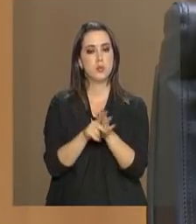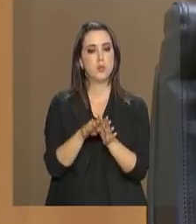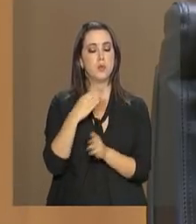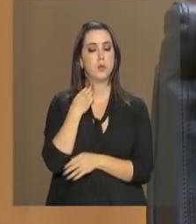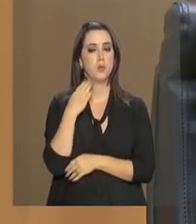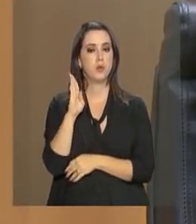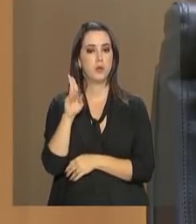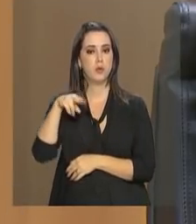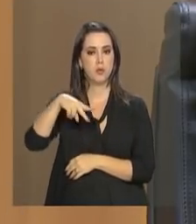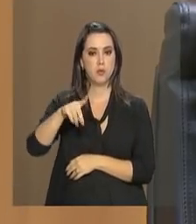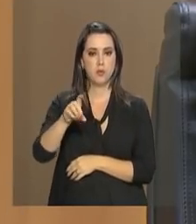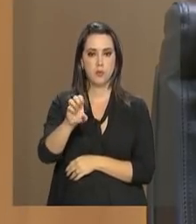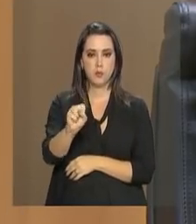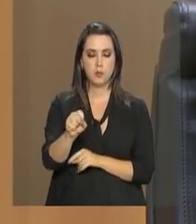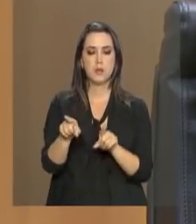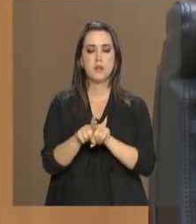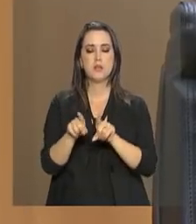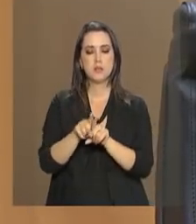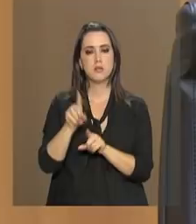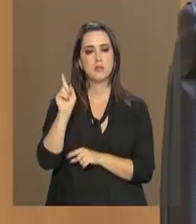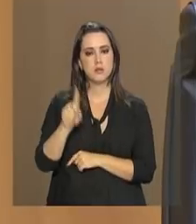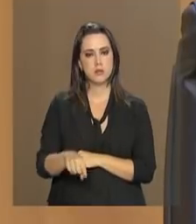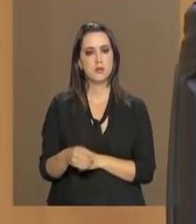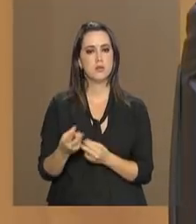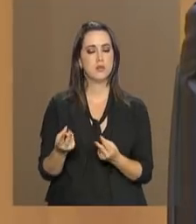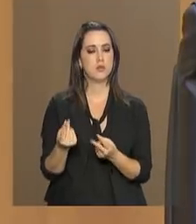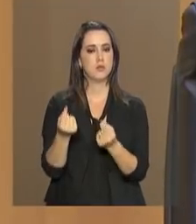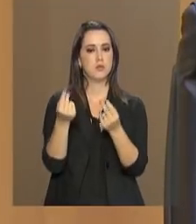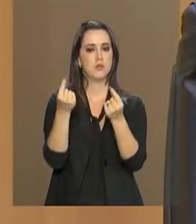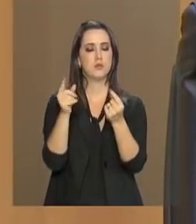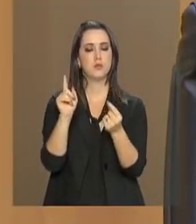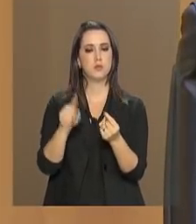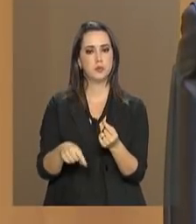BNDES, sejam também os recursos